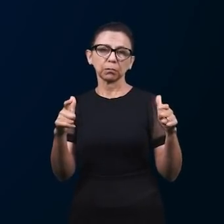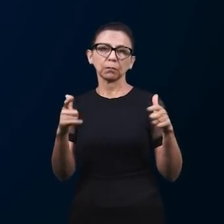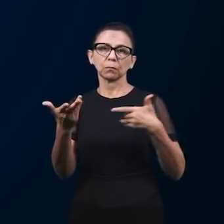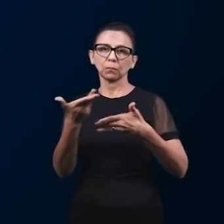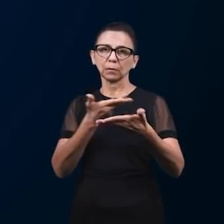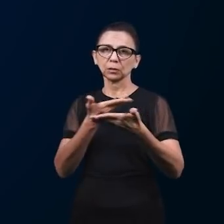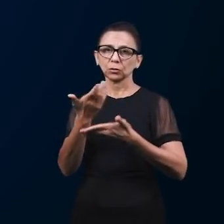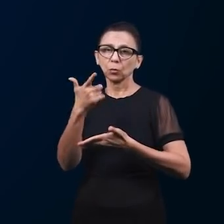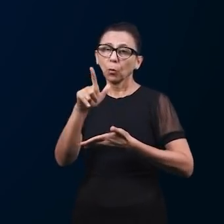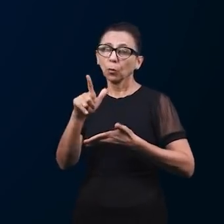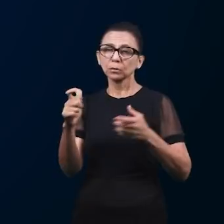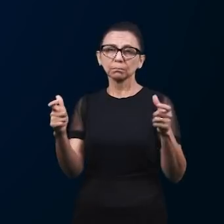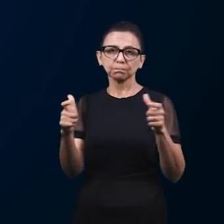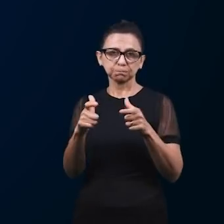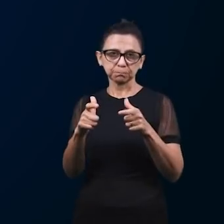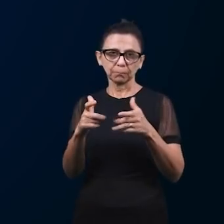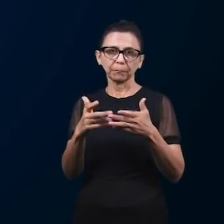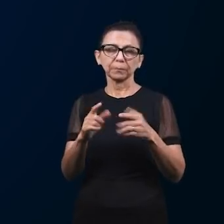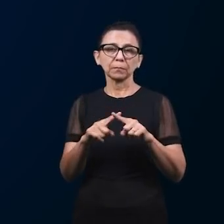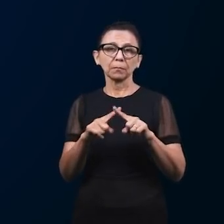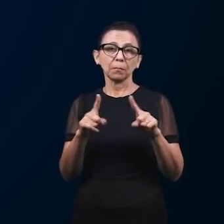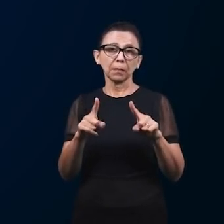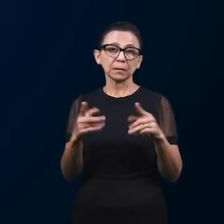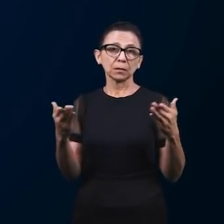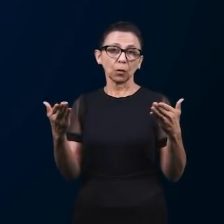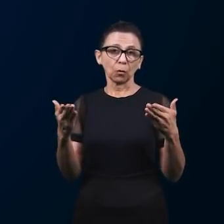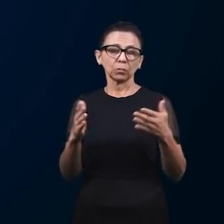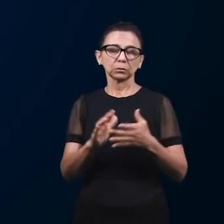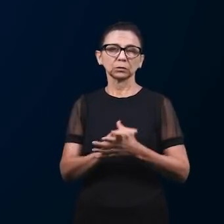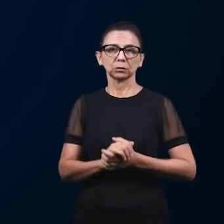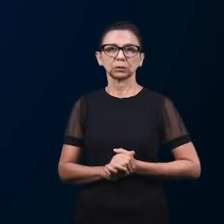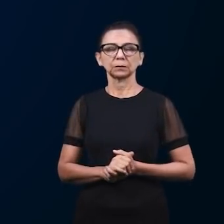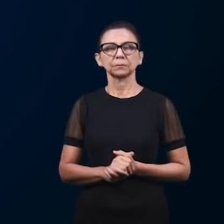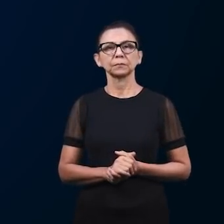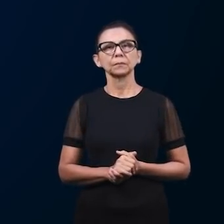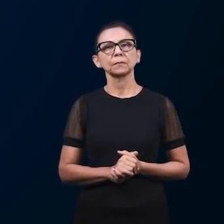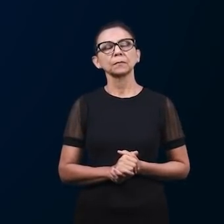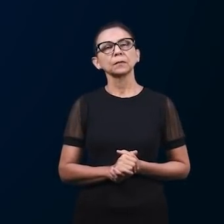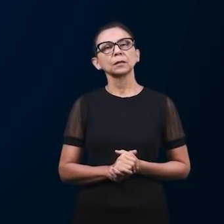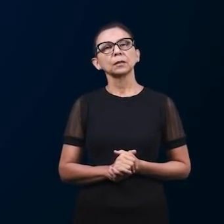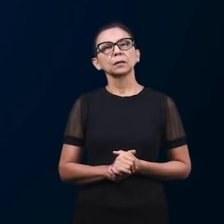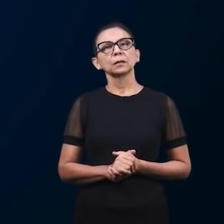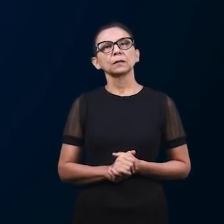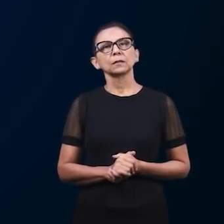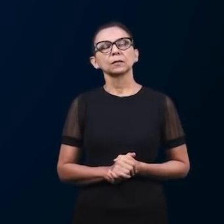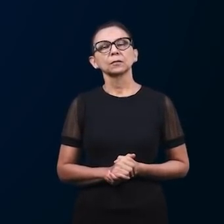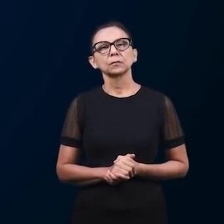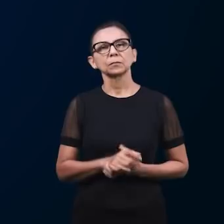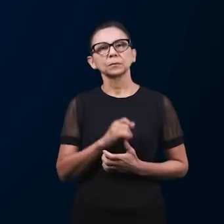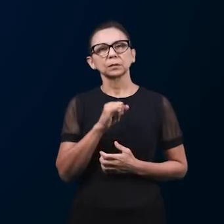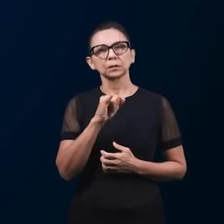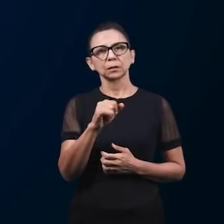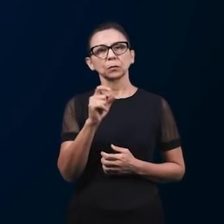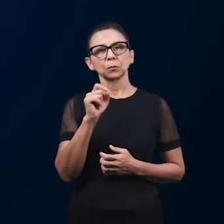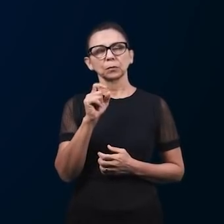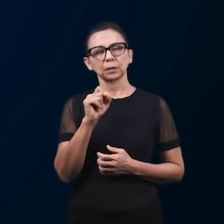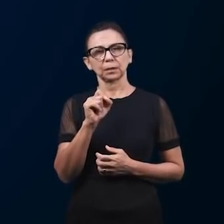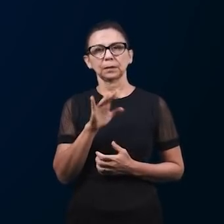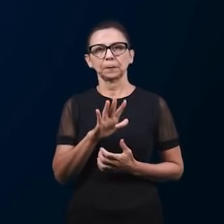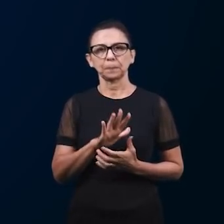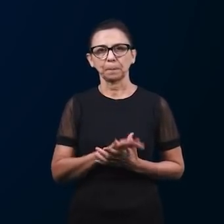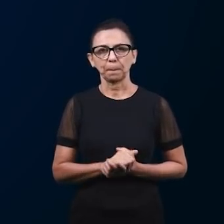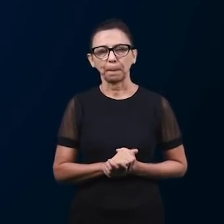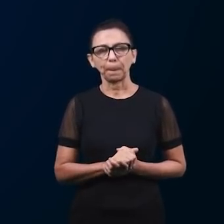estão envolvidas. Eu vou falar hoje sobre um passo importante que foi de quando nós deixamos